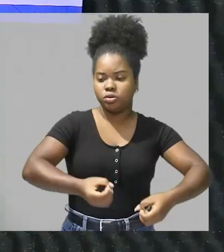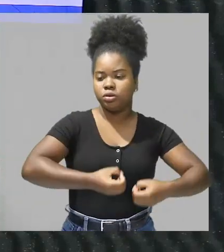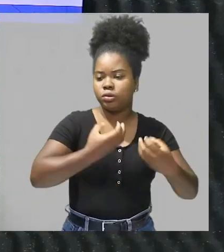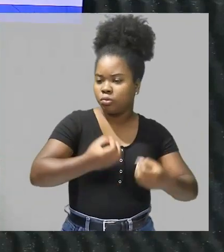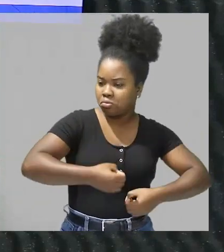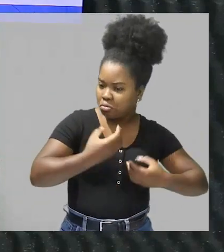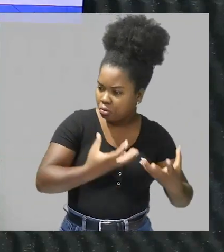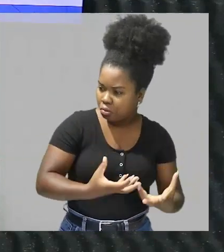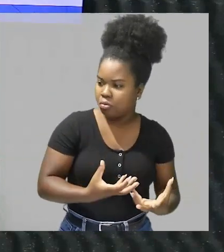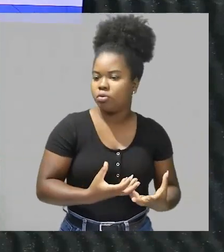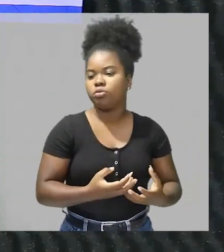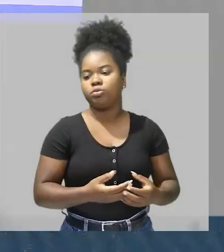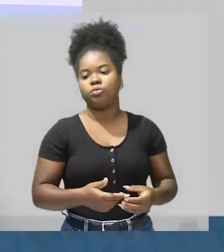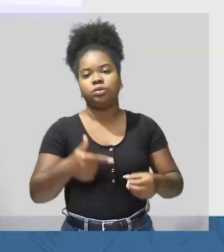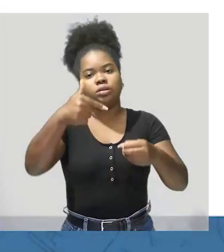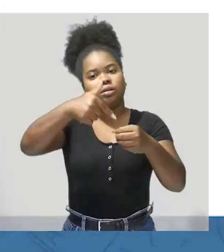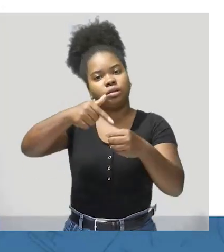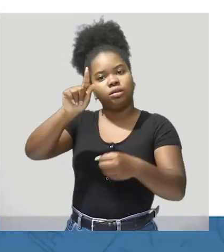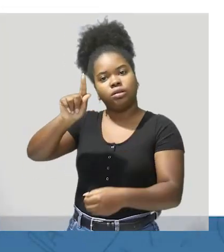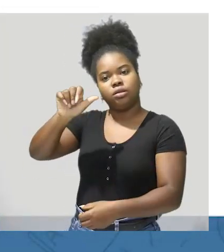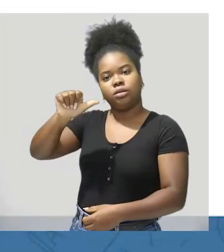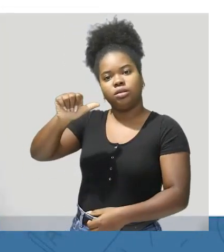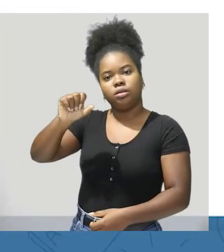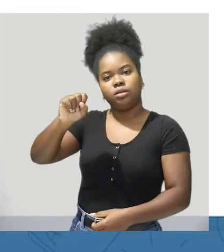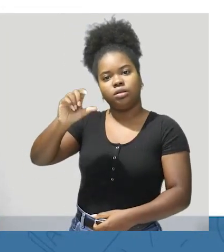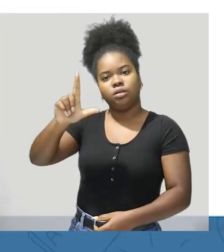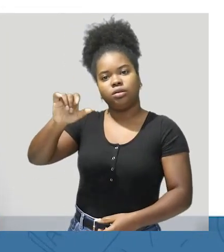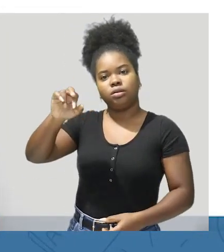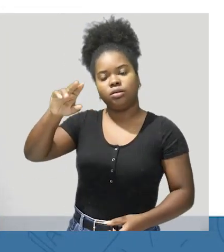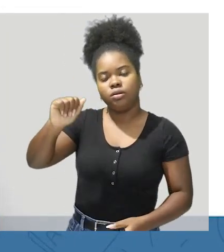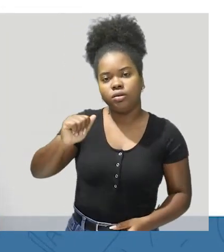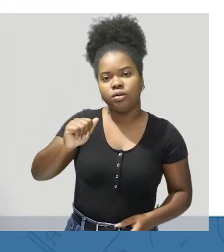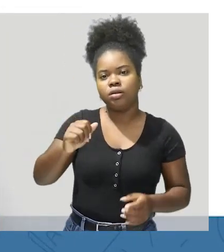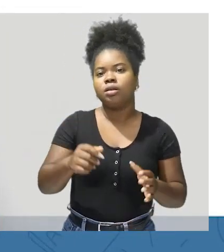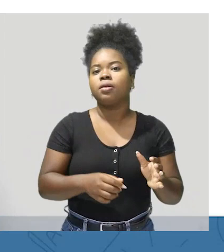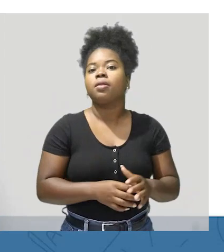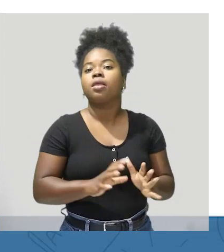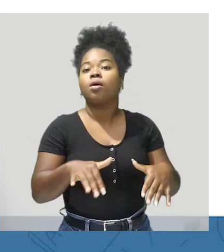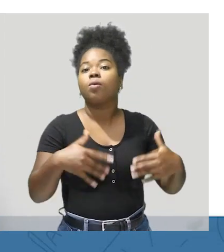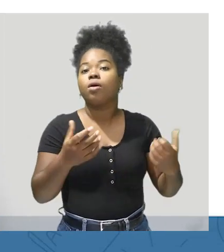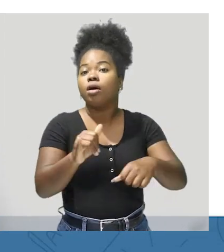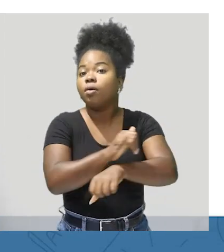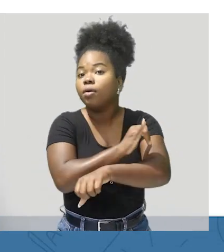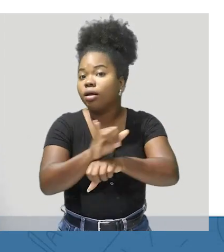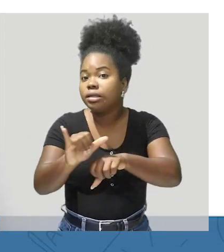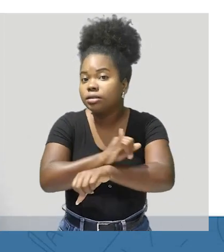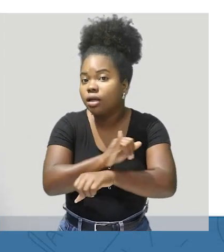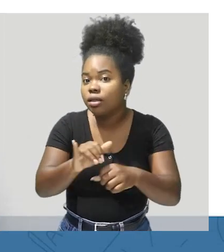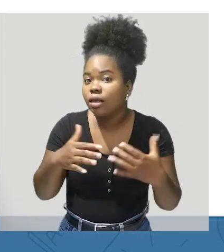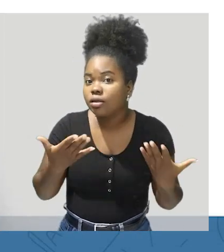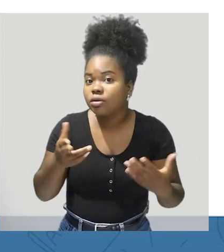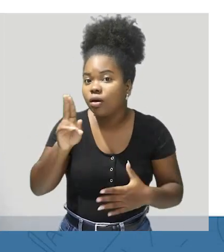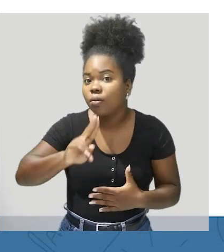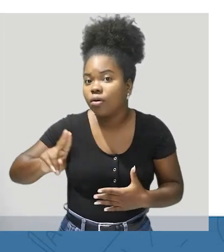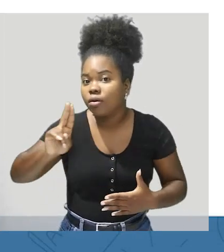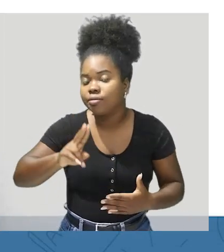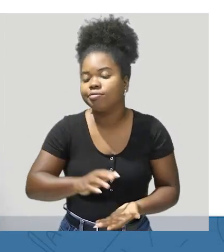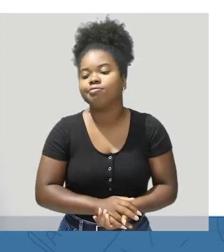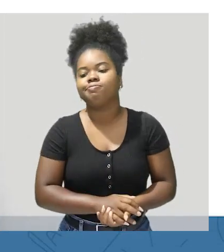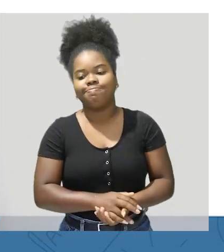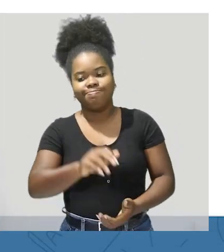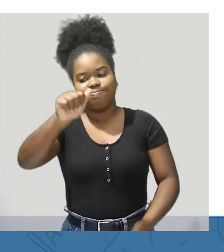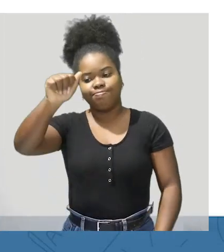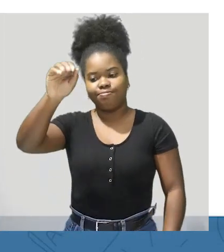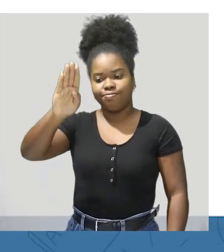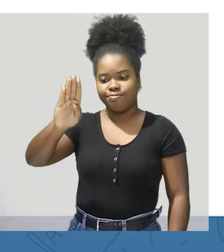a gasolina o método a ser utilizado é a né qual vai ser o método a ser utilizado filtração